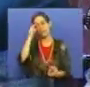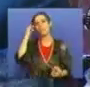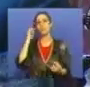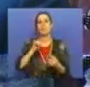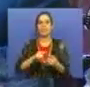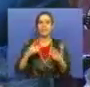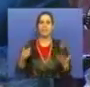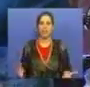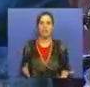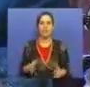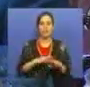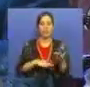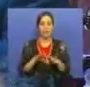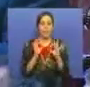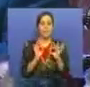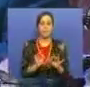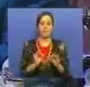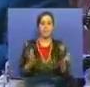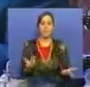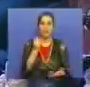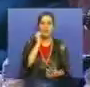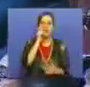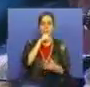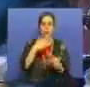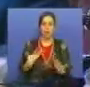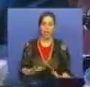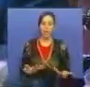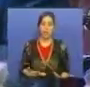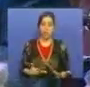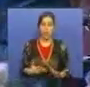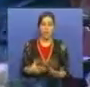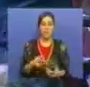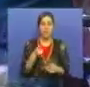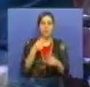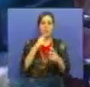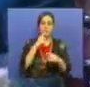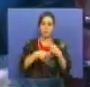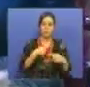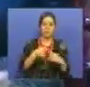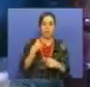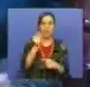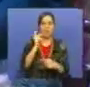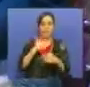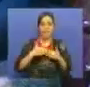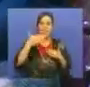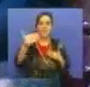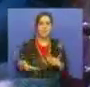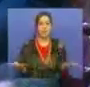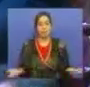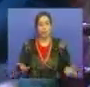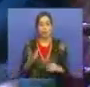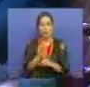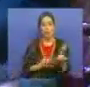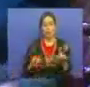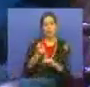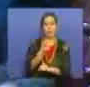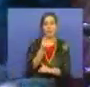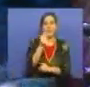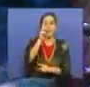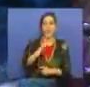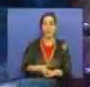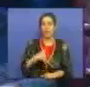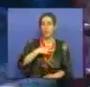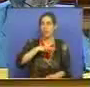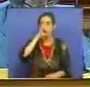sentido, para fazer beneficiar os consumidores atuais e os consumidores ao longo de 10 anos. Relativamente aos aumentos das tarifas, também